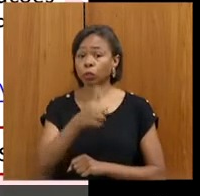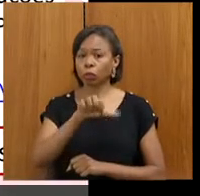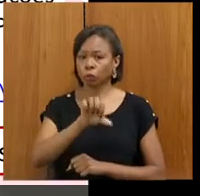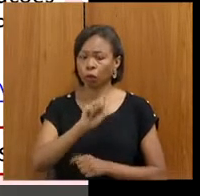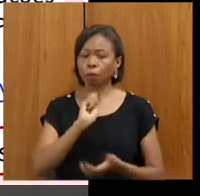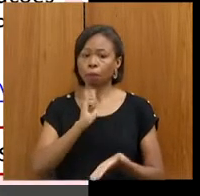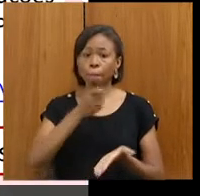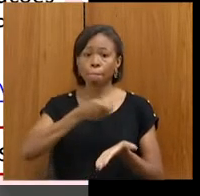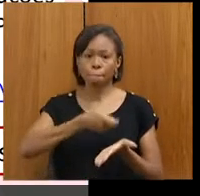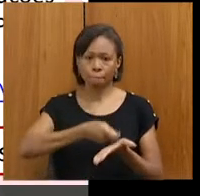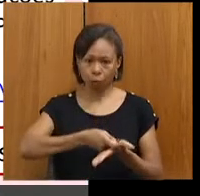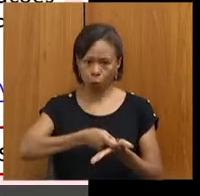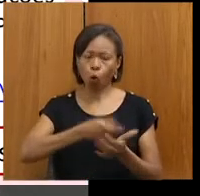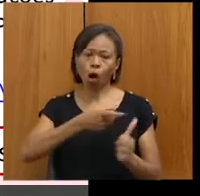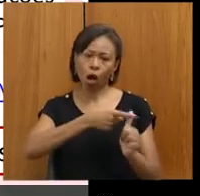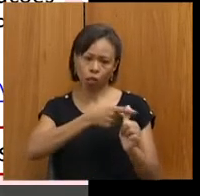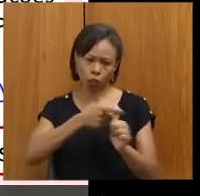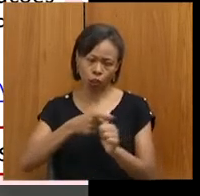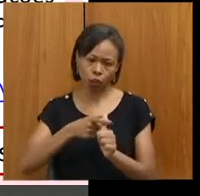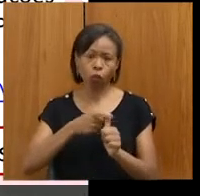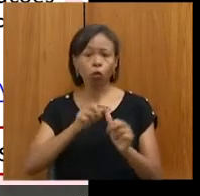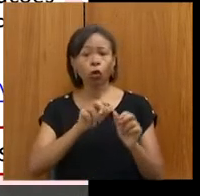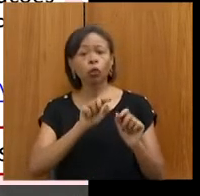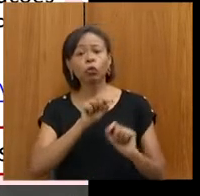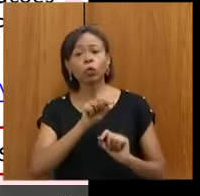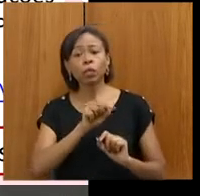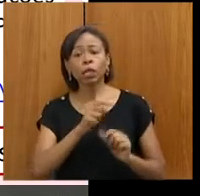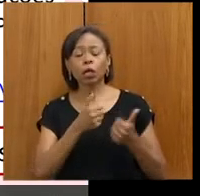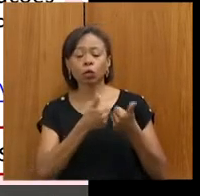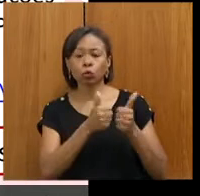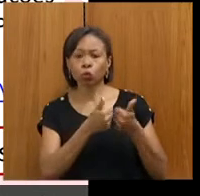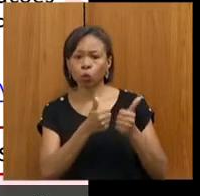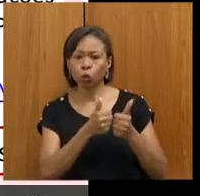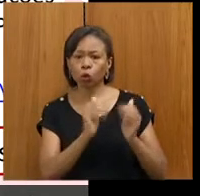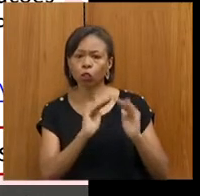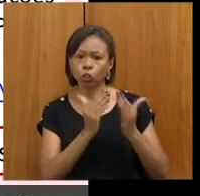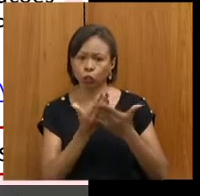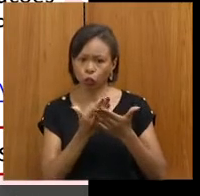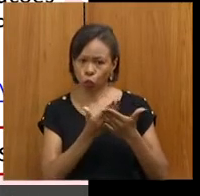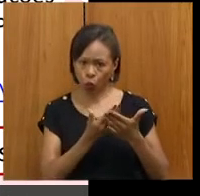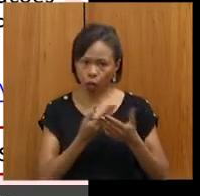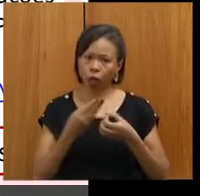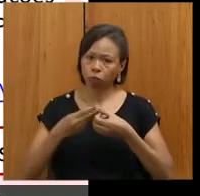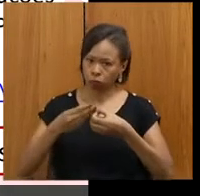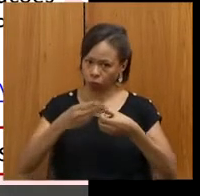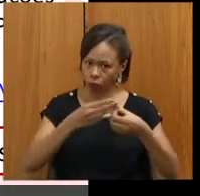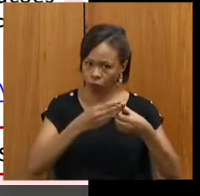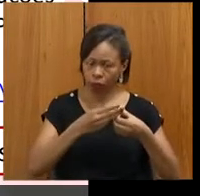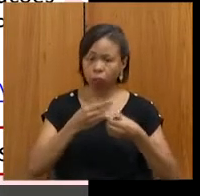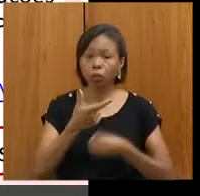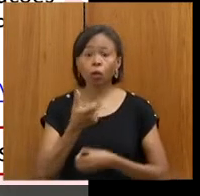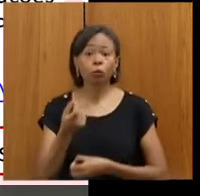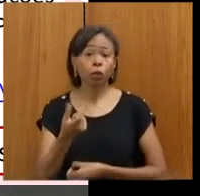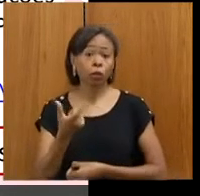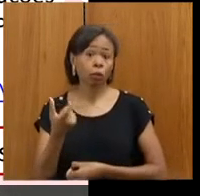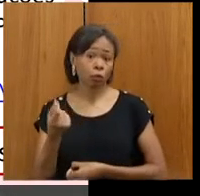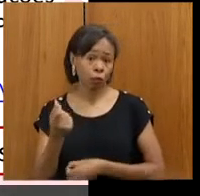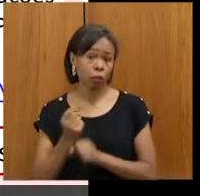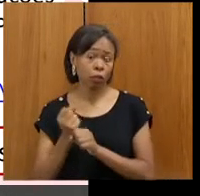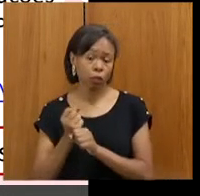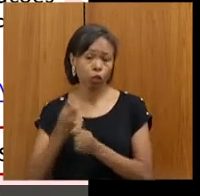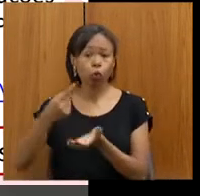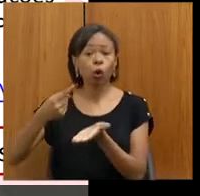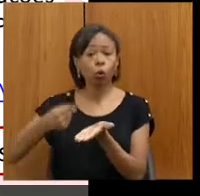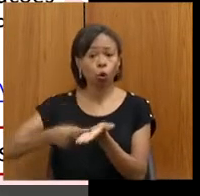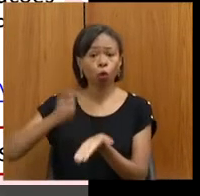dos passivos com relação ao transporte escolar pelos municípios em 2020 fizemos o acordo é iniciamos